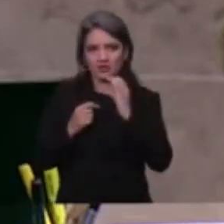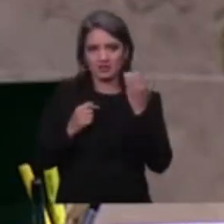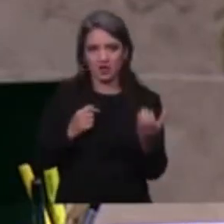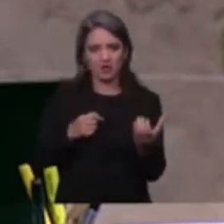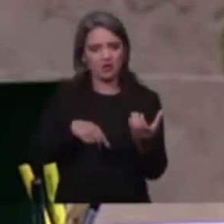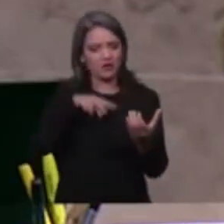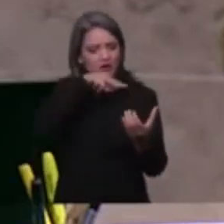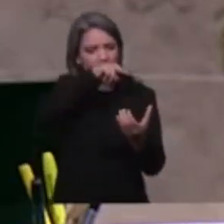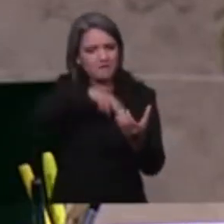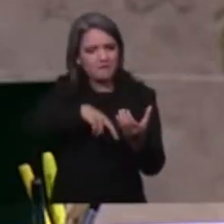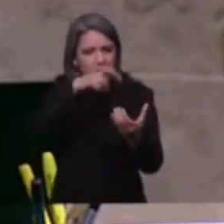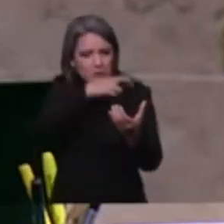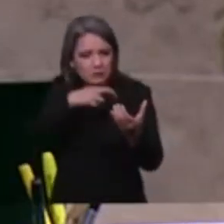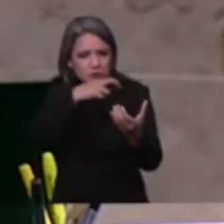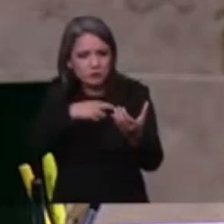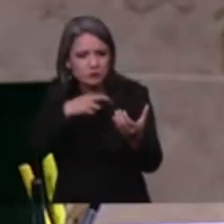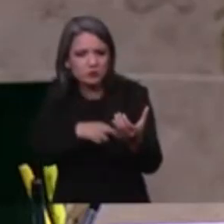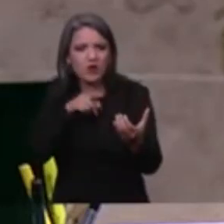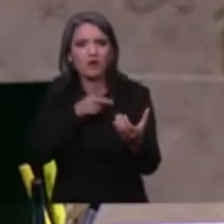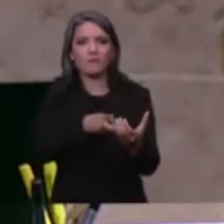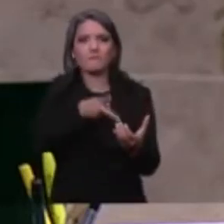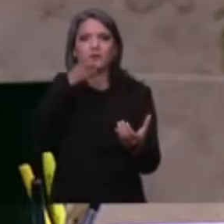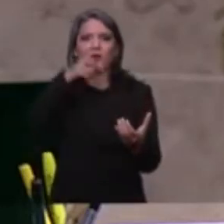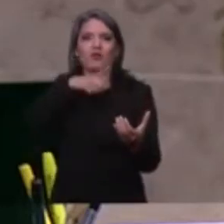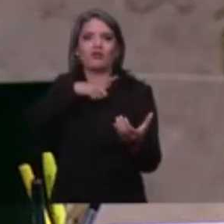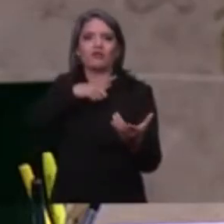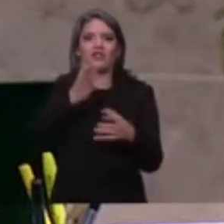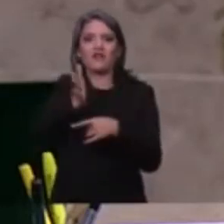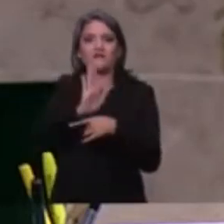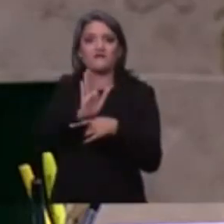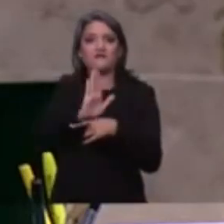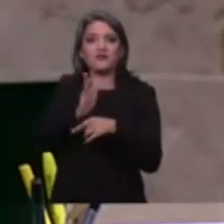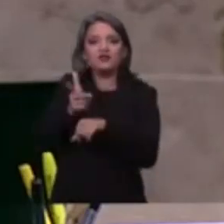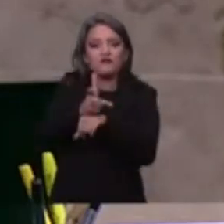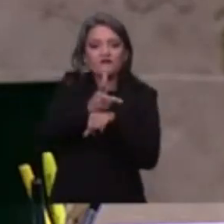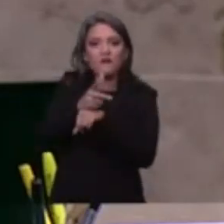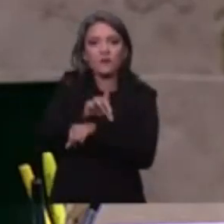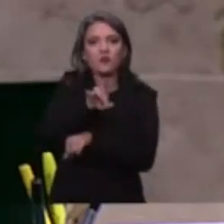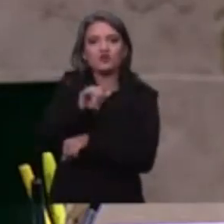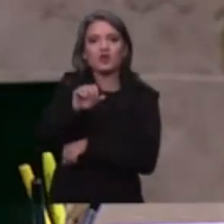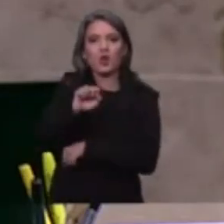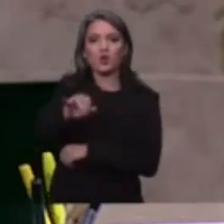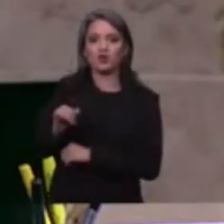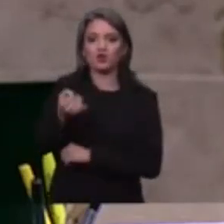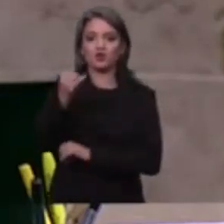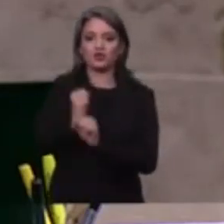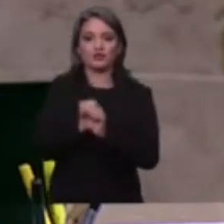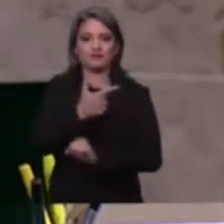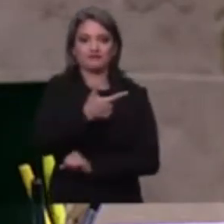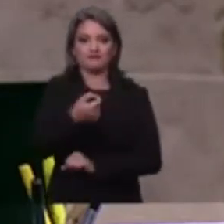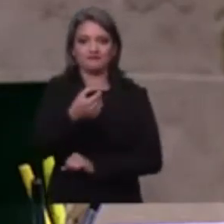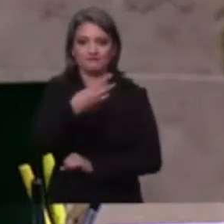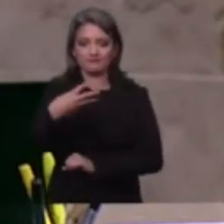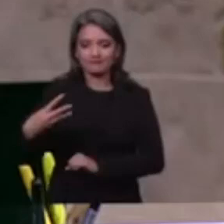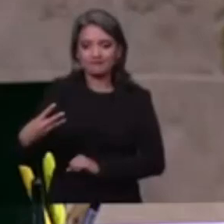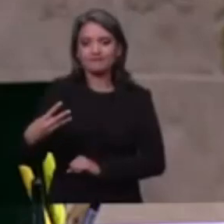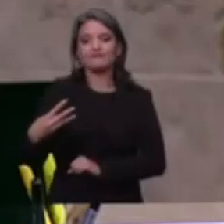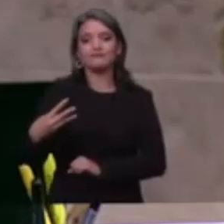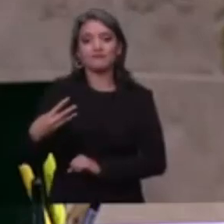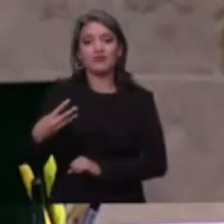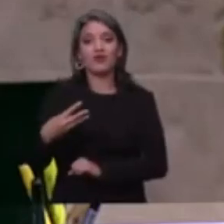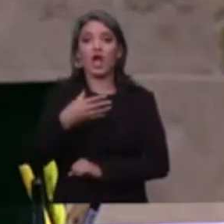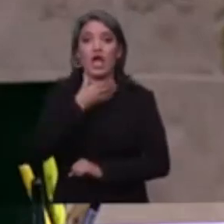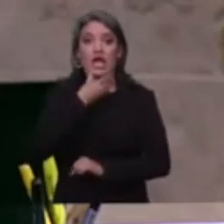e apurou a existência de vídeos produzidos no dia 8 de janeiro de 2023, em que